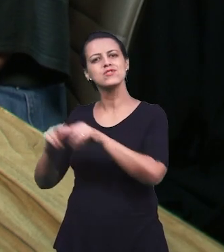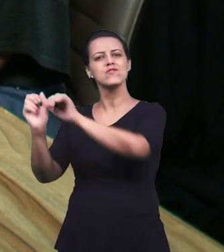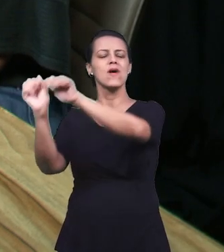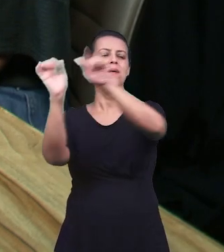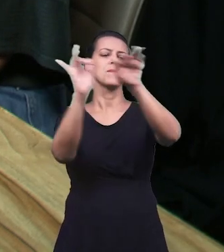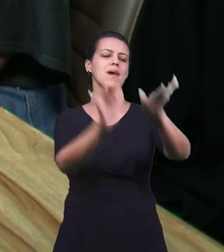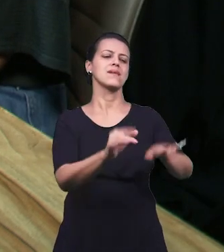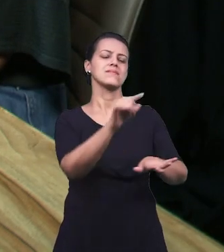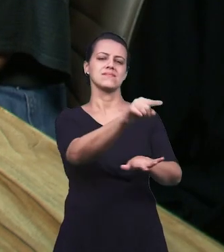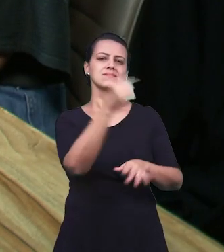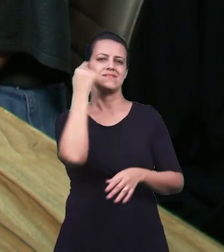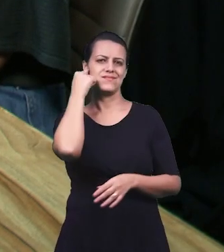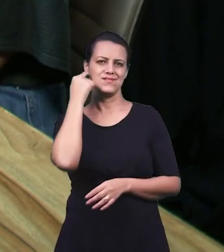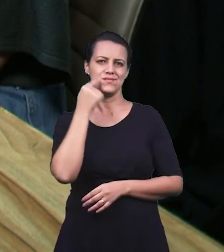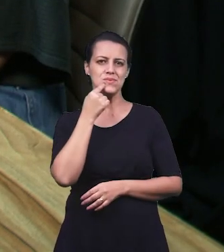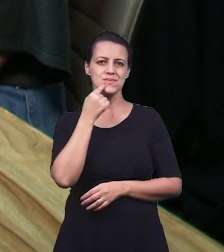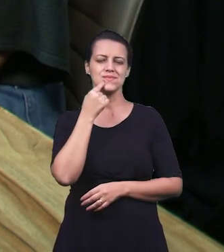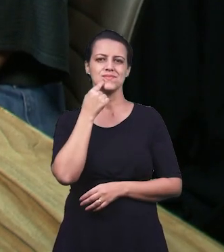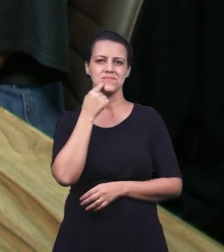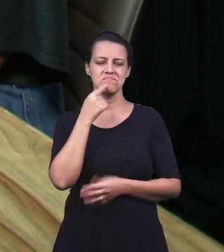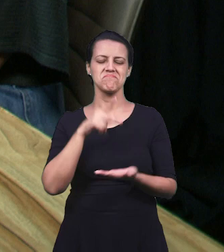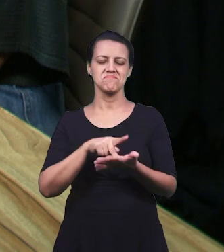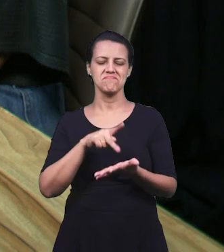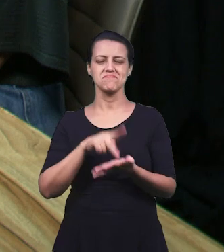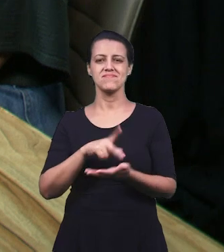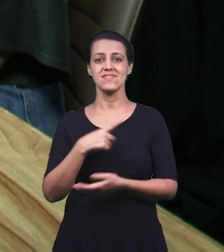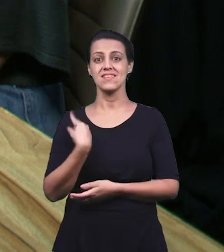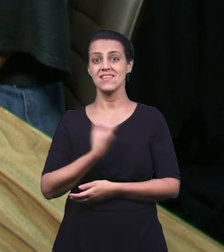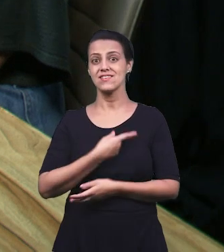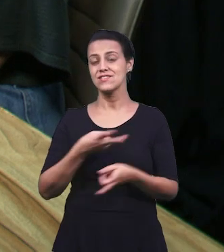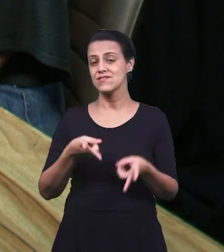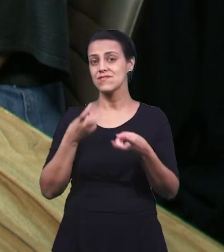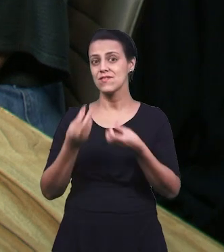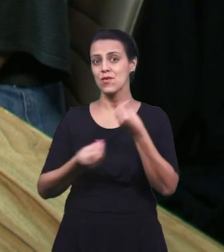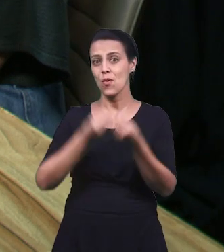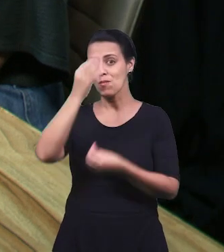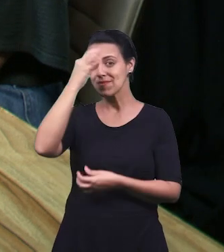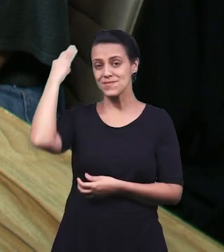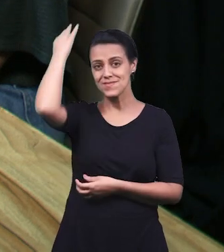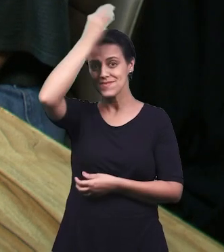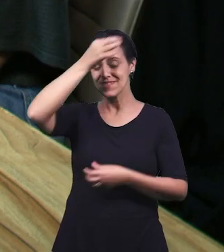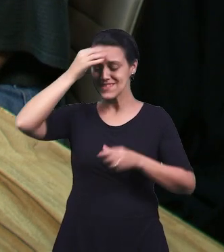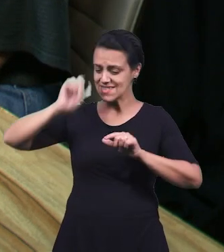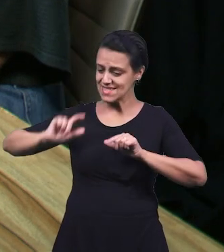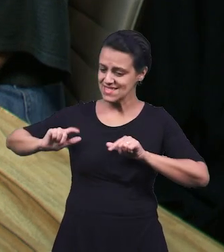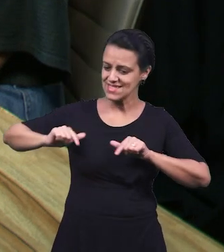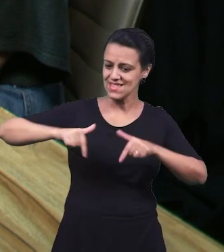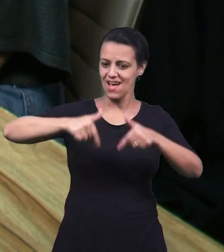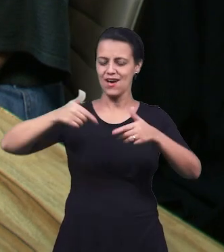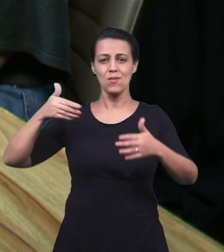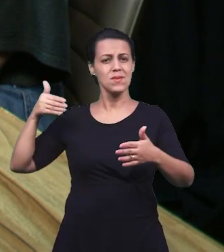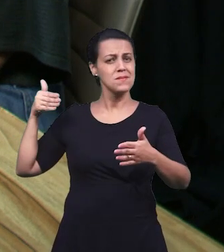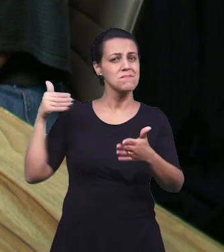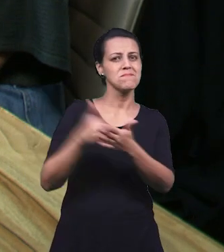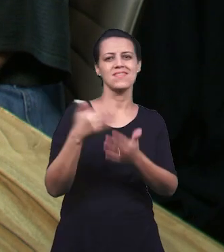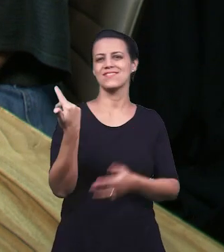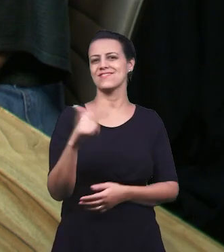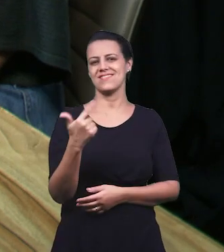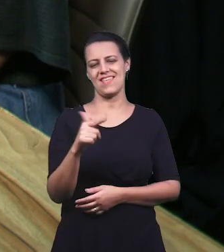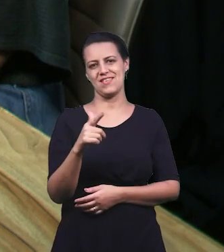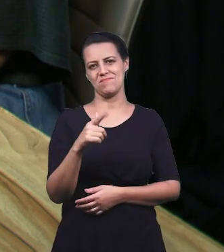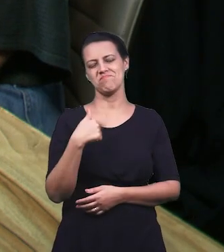E a gente vê que a ação do Espírito Santo, ela é sem limite. Pastor, uma vez a gente foi para